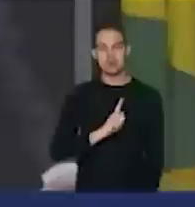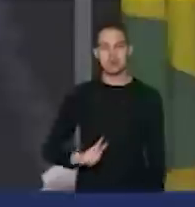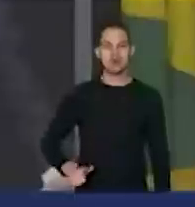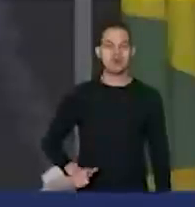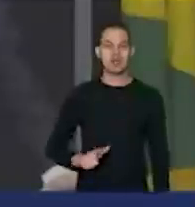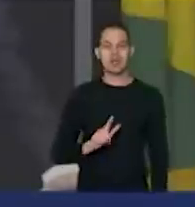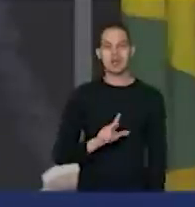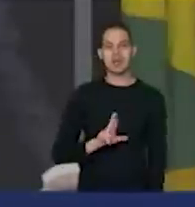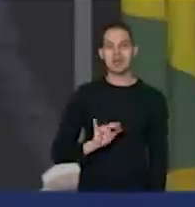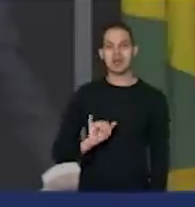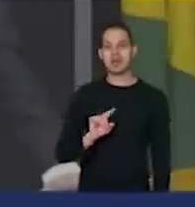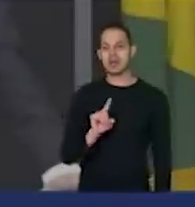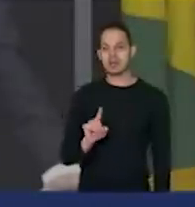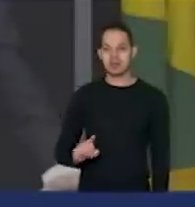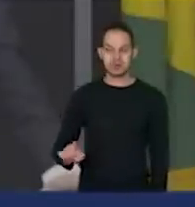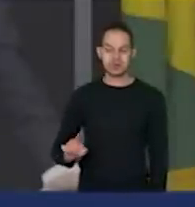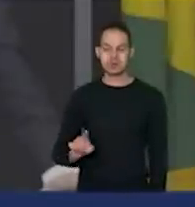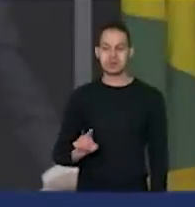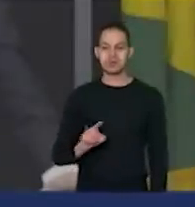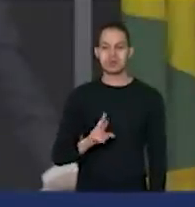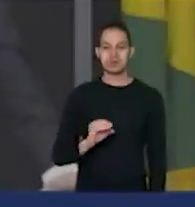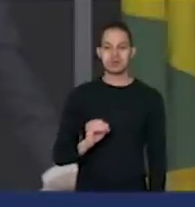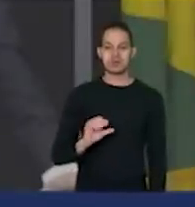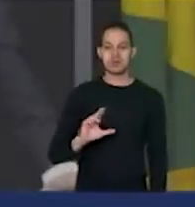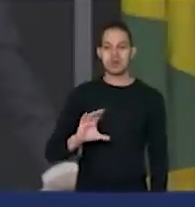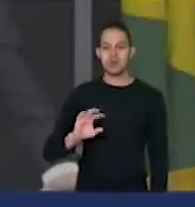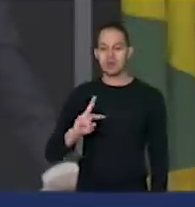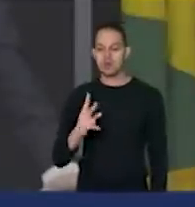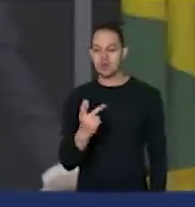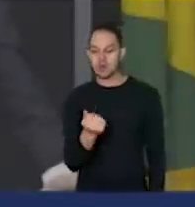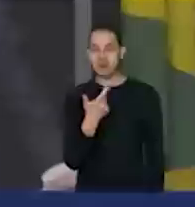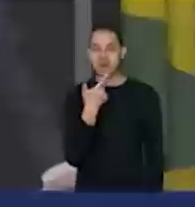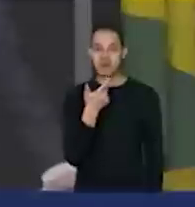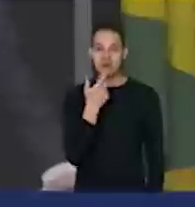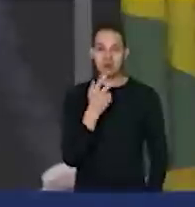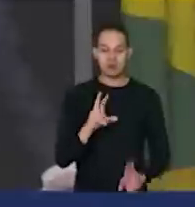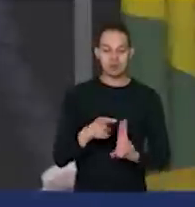o município de Governador Luiz Rocha, informou para o SUS que os seus atendimentos aumentaram em